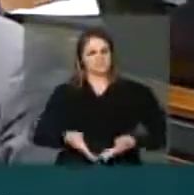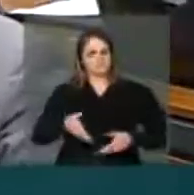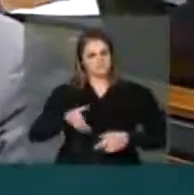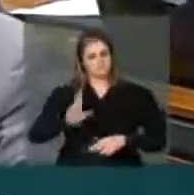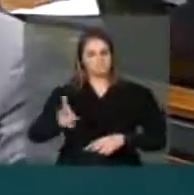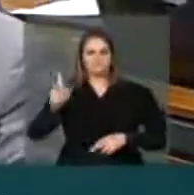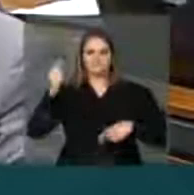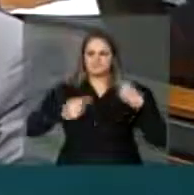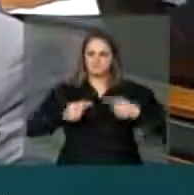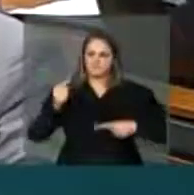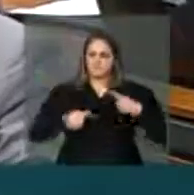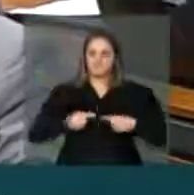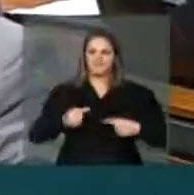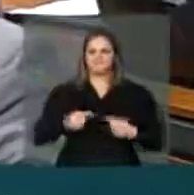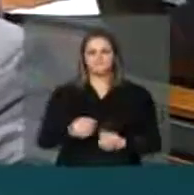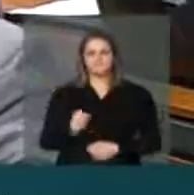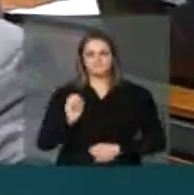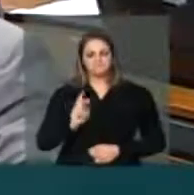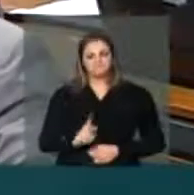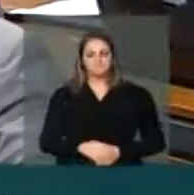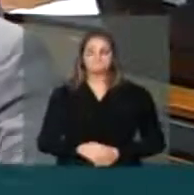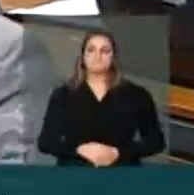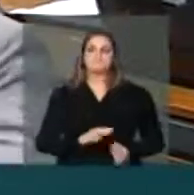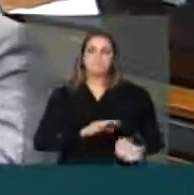bom debate. Mas, ministro,